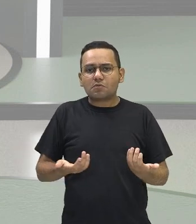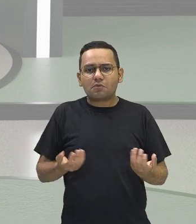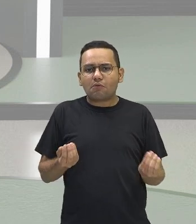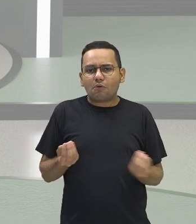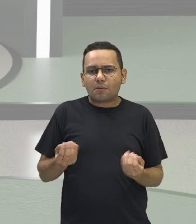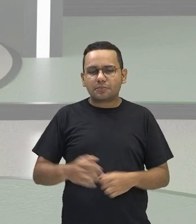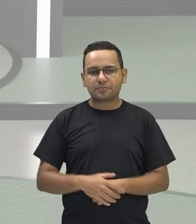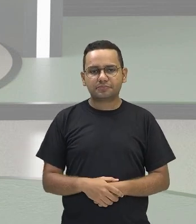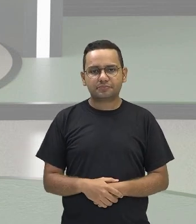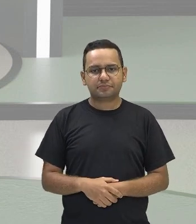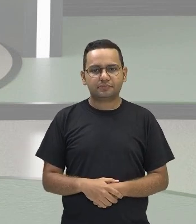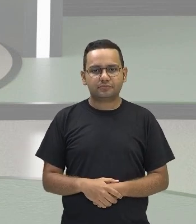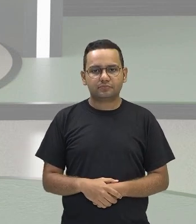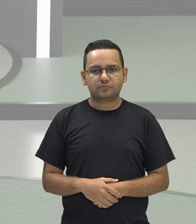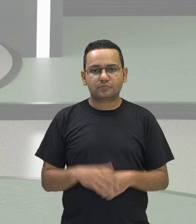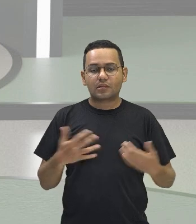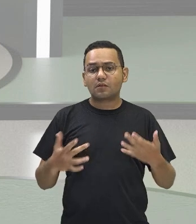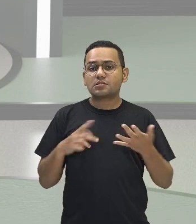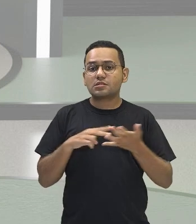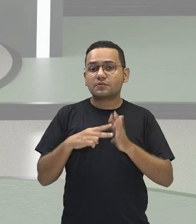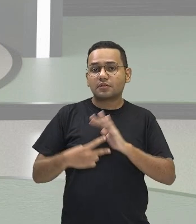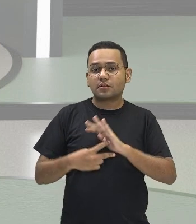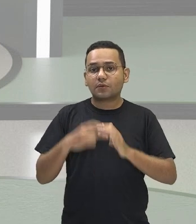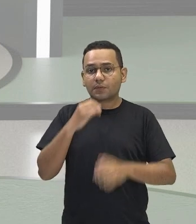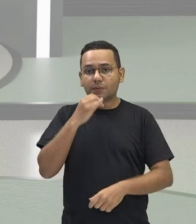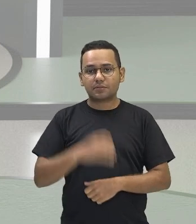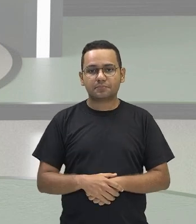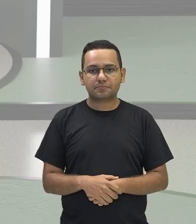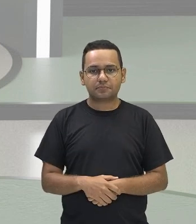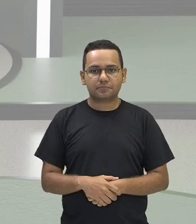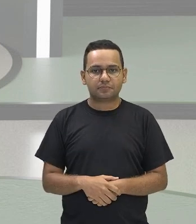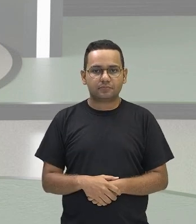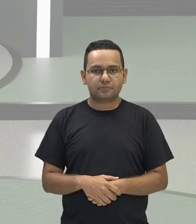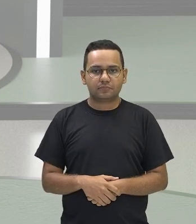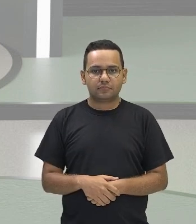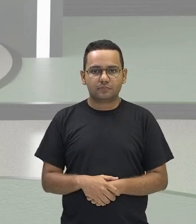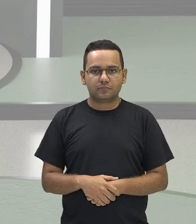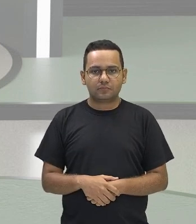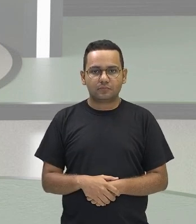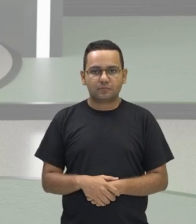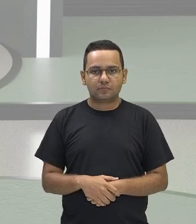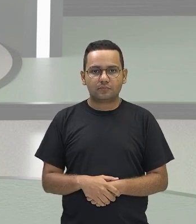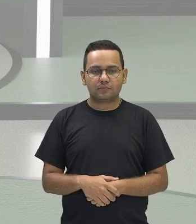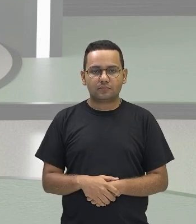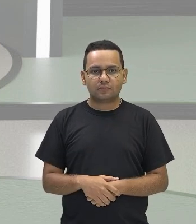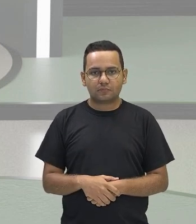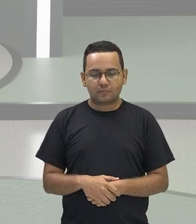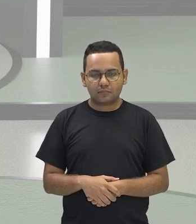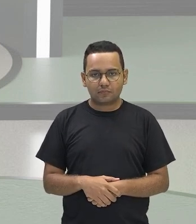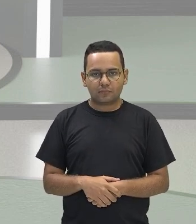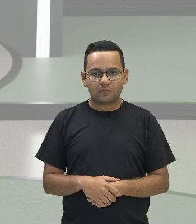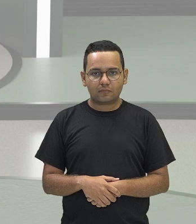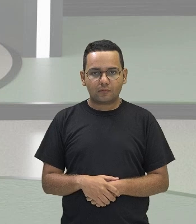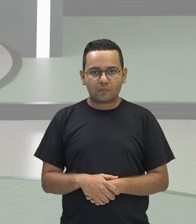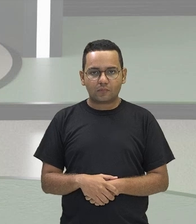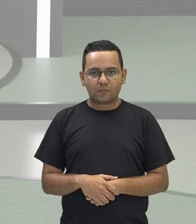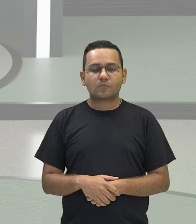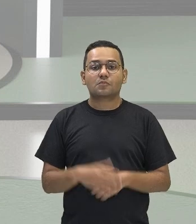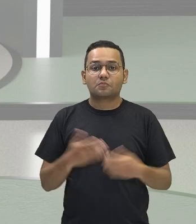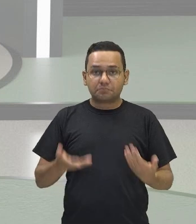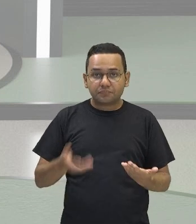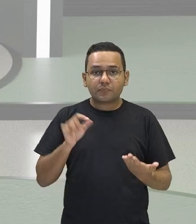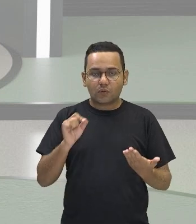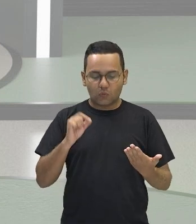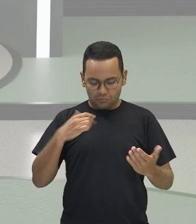um sinal de que o nosso corpo está precisando fazer uma reposição